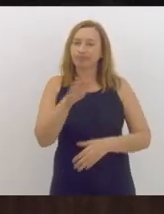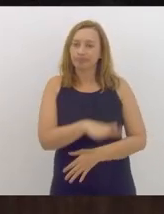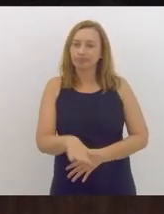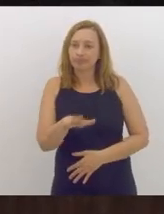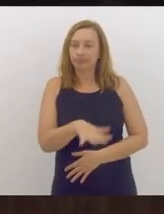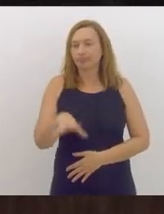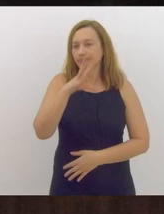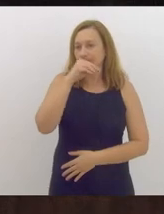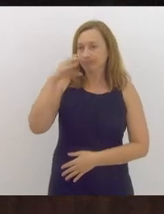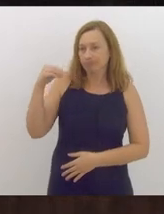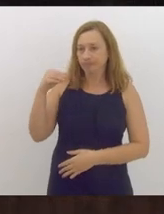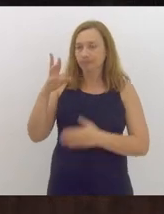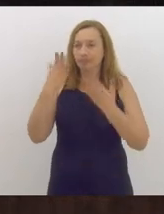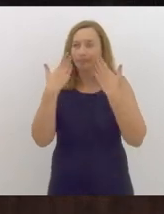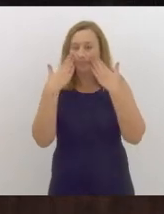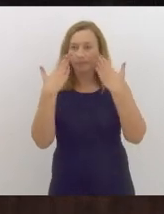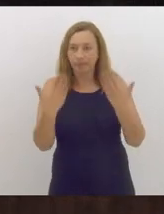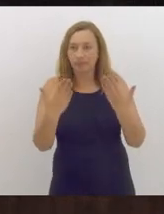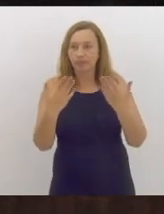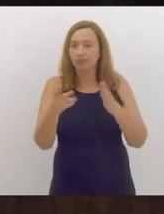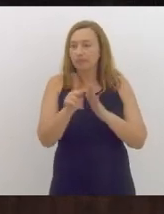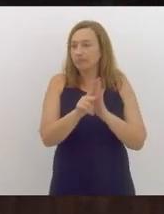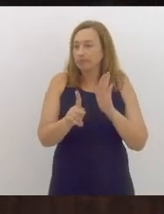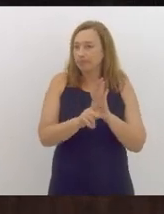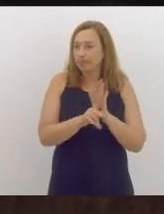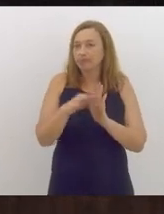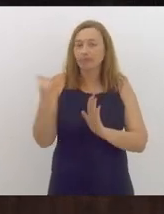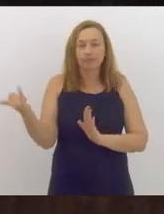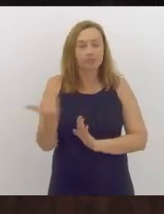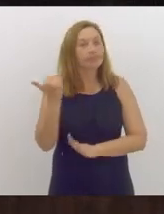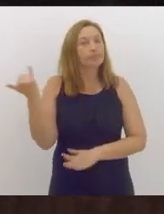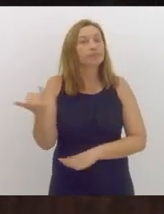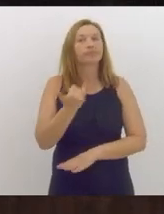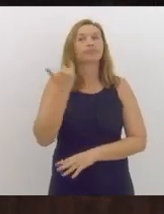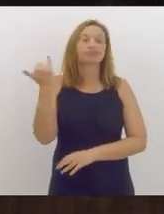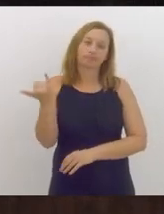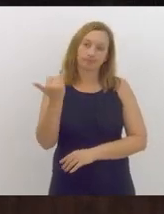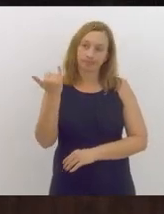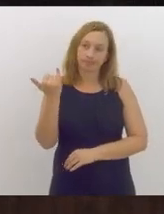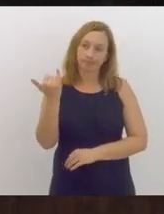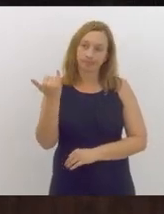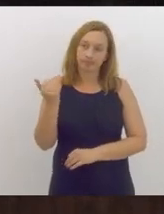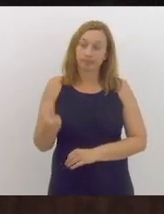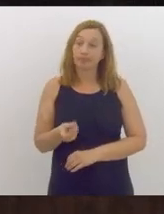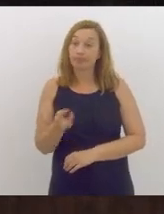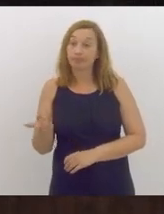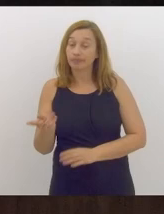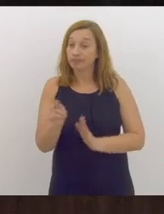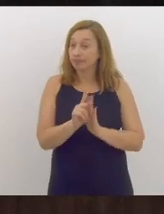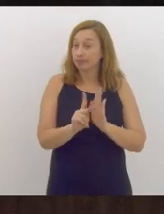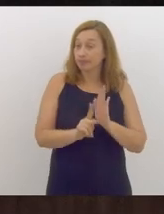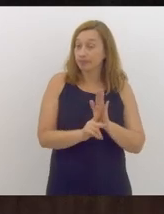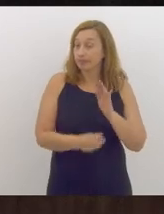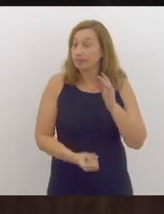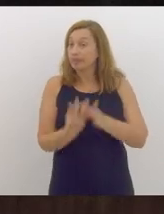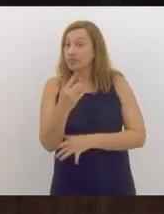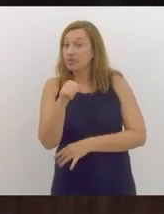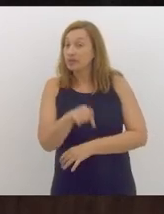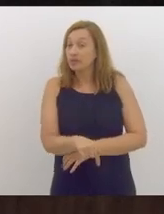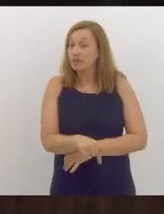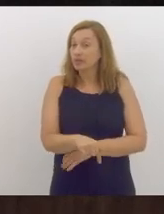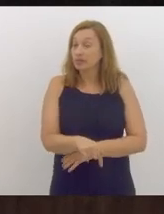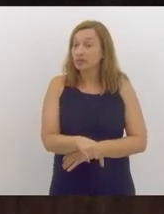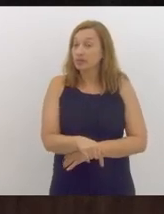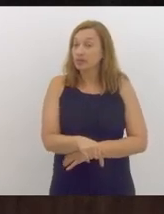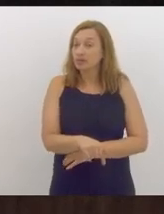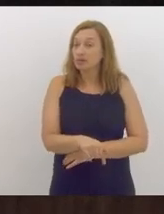adolescentes, para apresentar um projeto tão importante quanto esse projeto que cria aqui